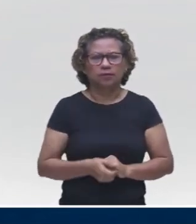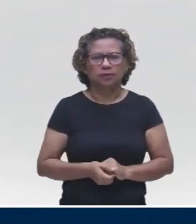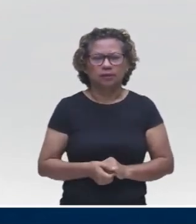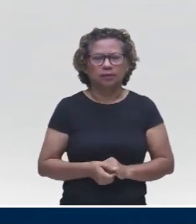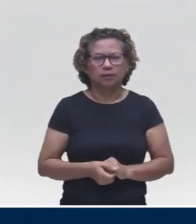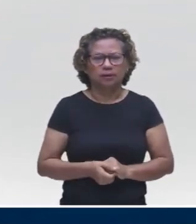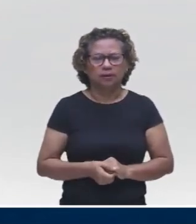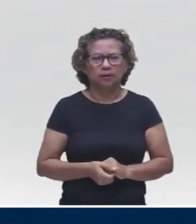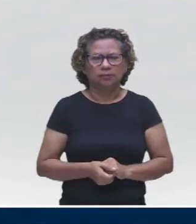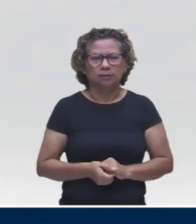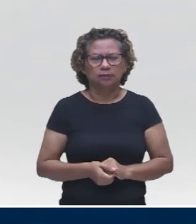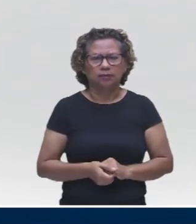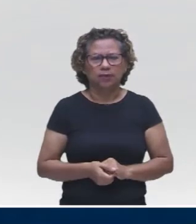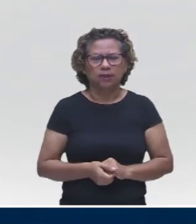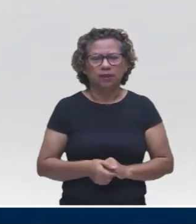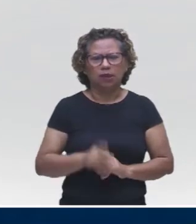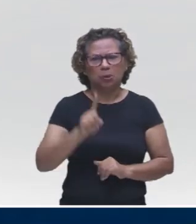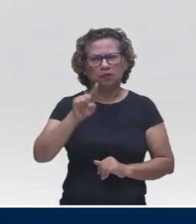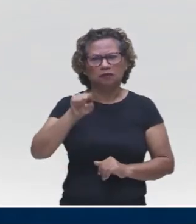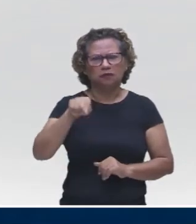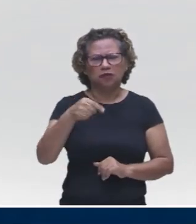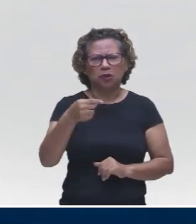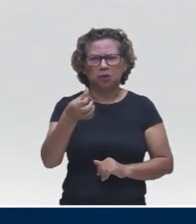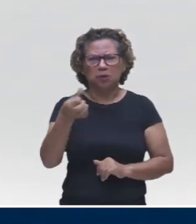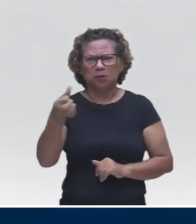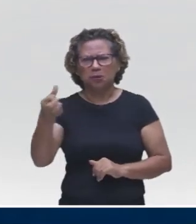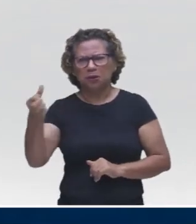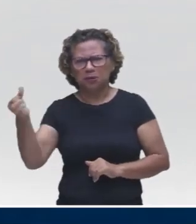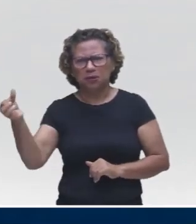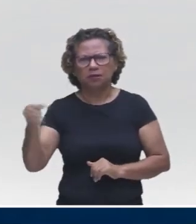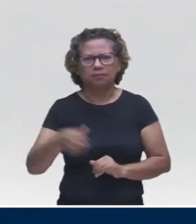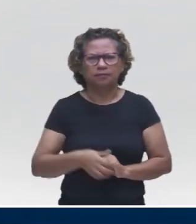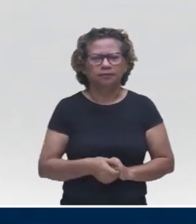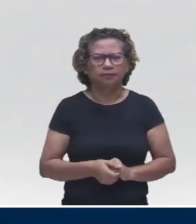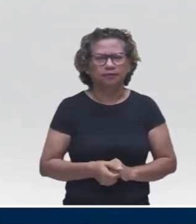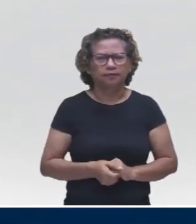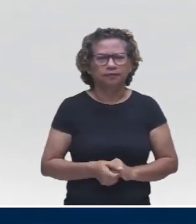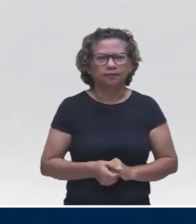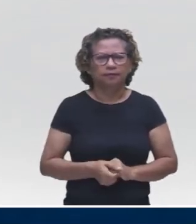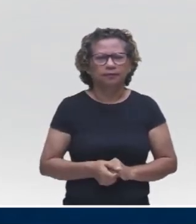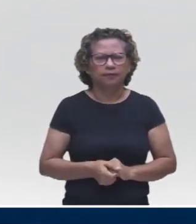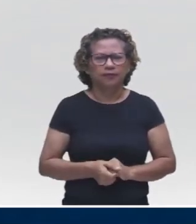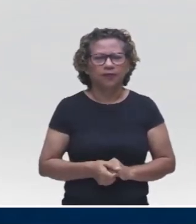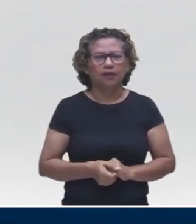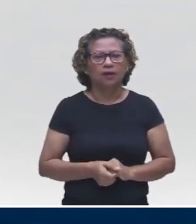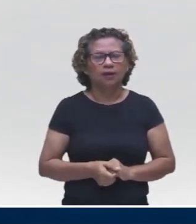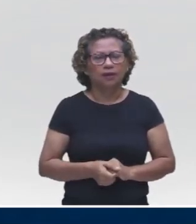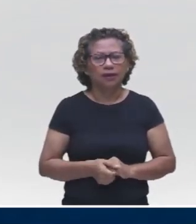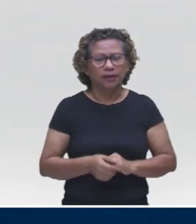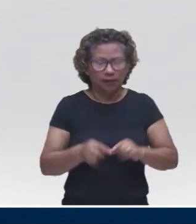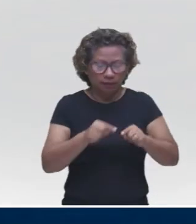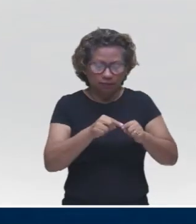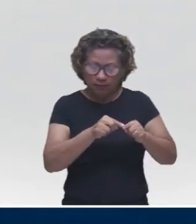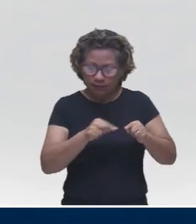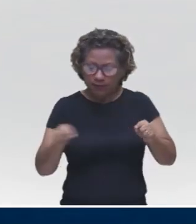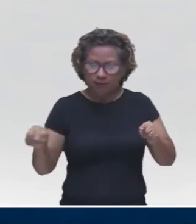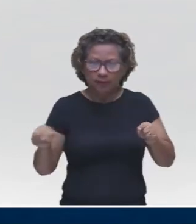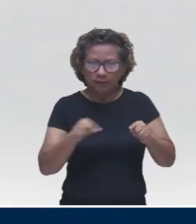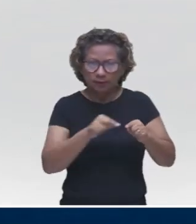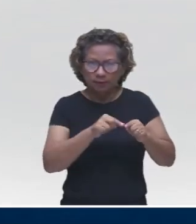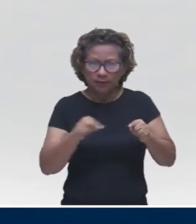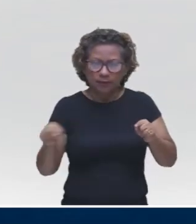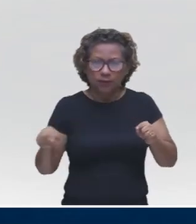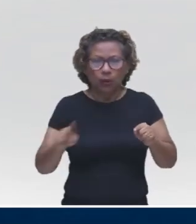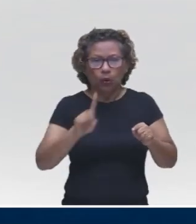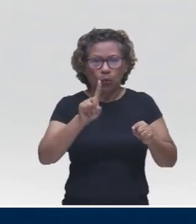dar, sobra 2, vai dar 1,66666, isso daqui. Ou seja, a reta vai passar no gráfico nesse ponto aqui,